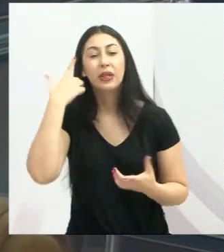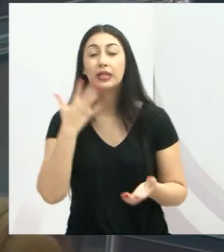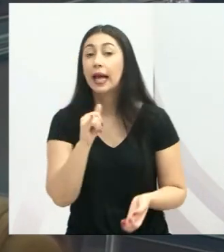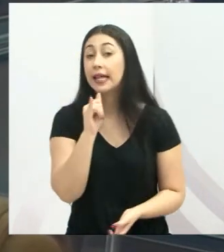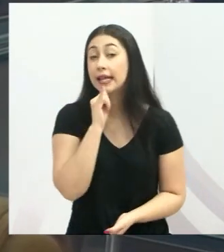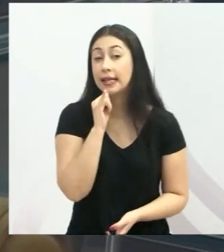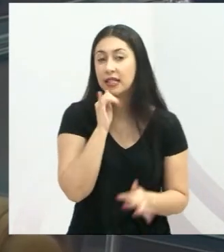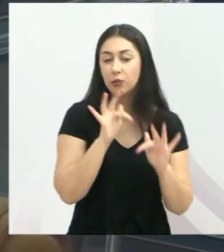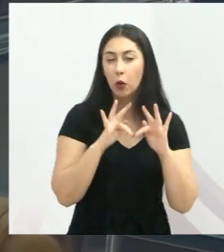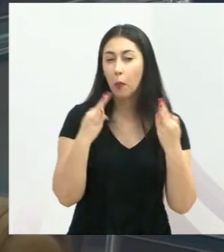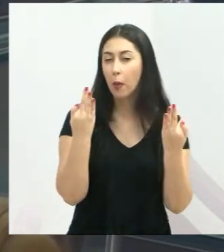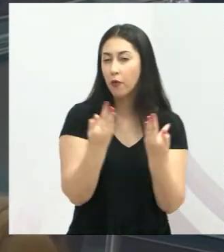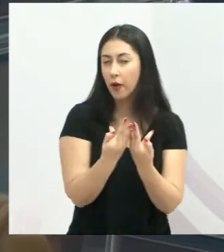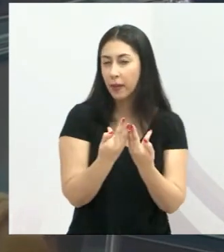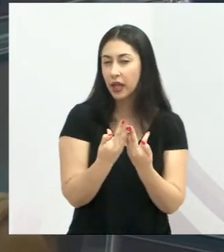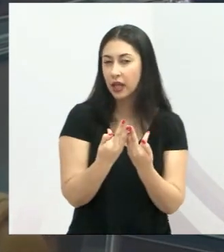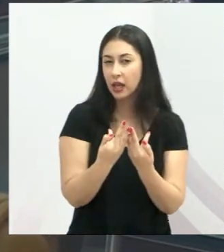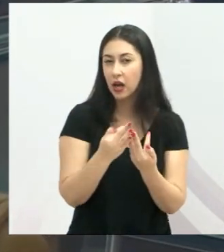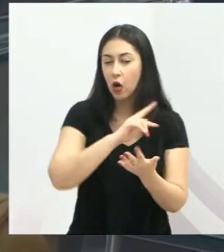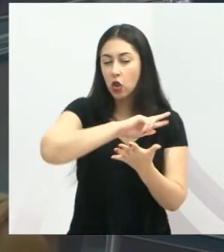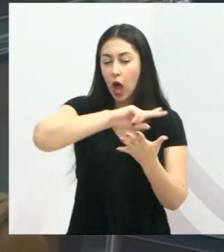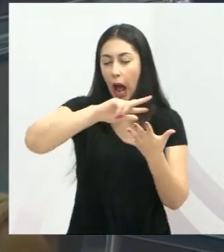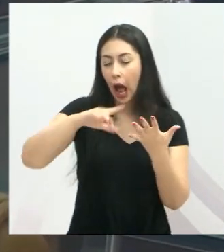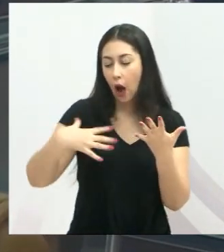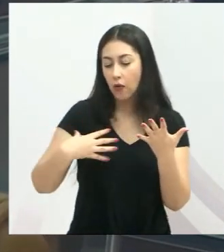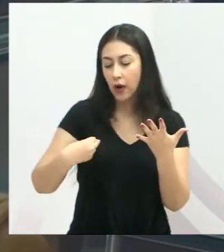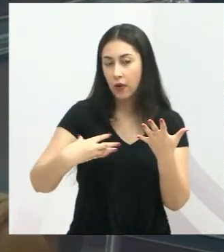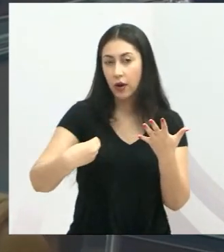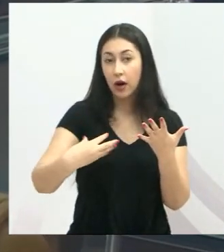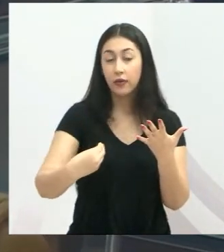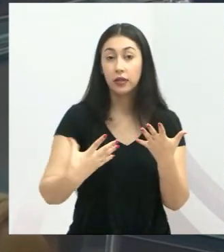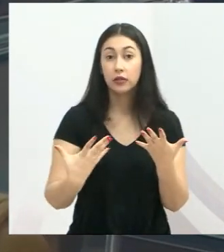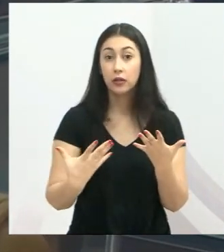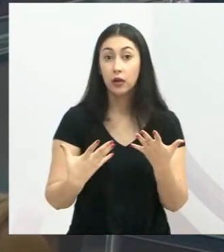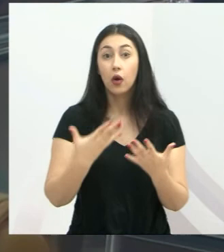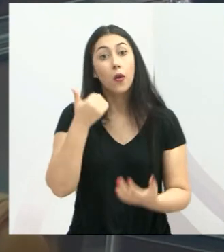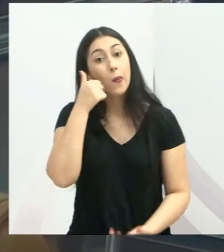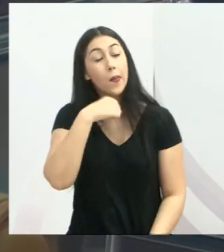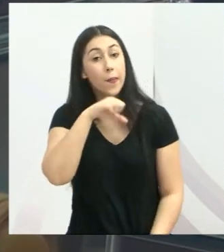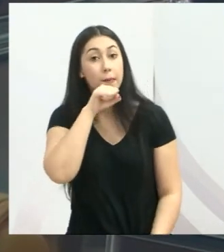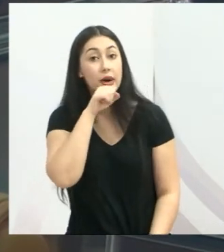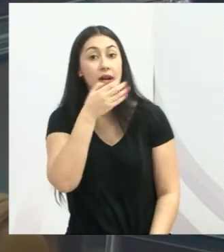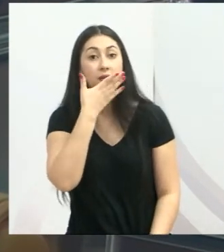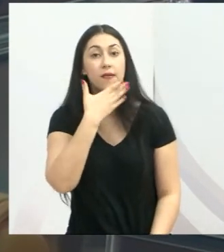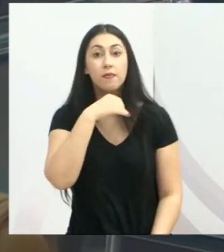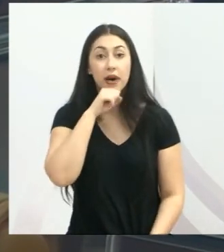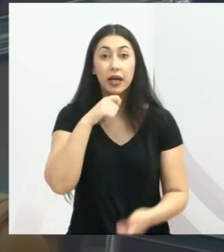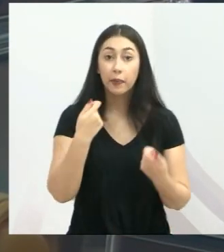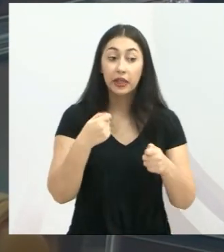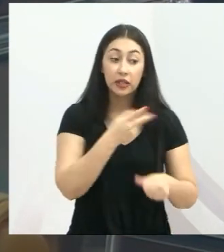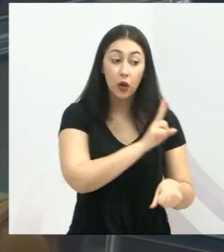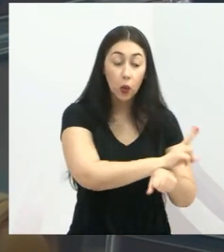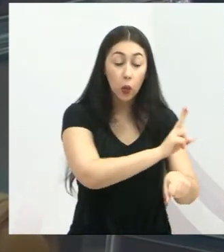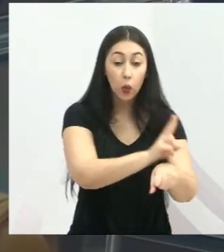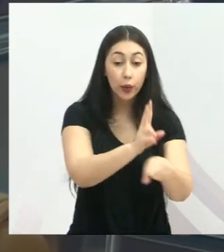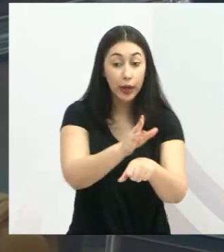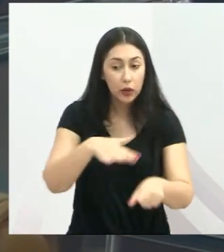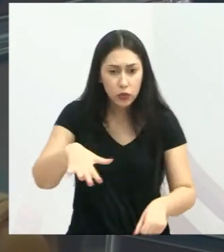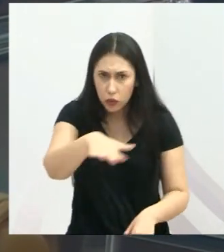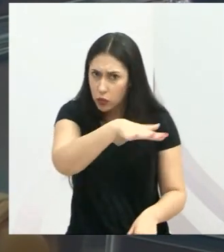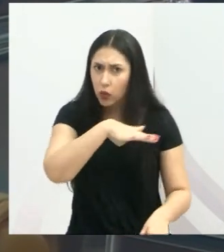O pai e a mãe têm que dar atenção para todos os filhos. Então nós estamos num momento difícil de Covid, mas